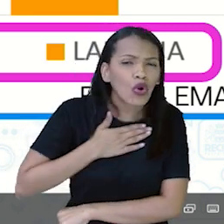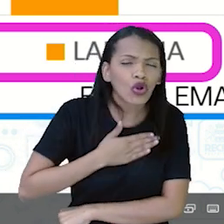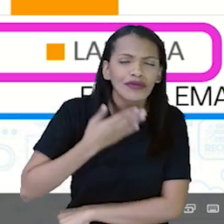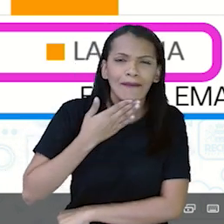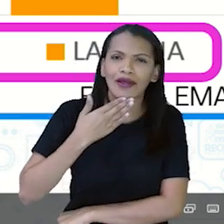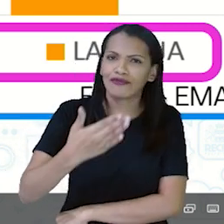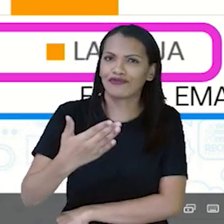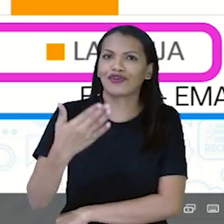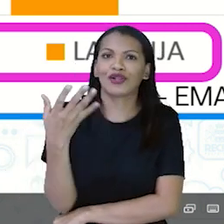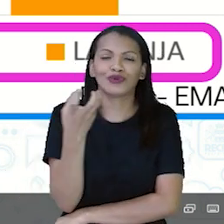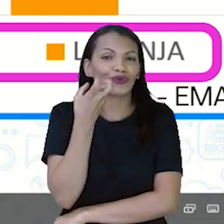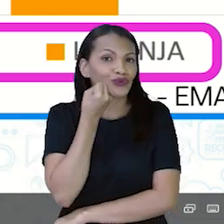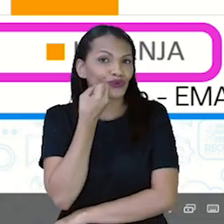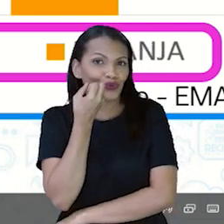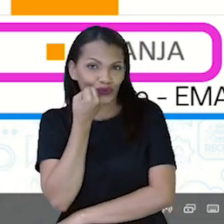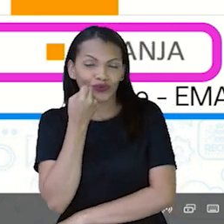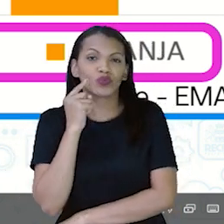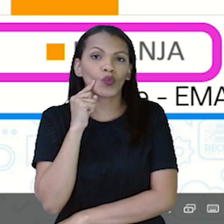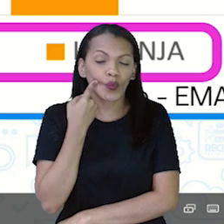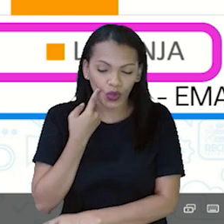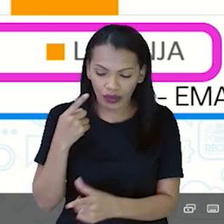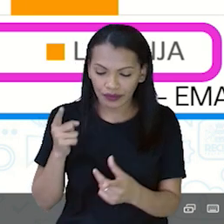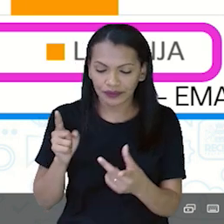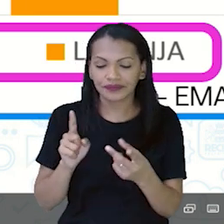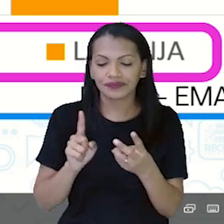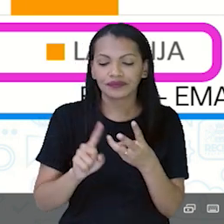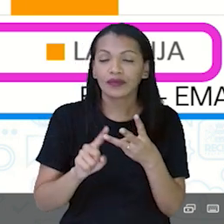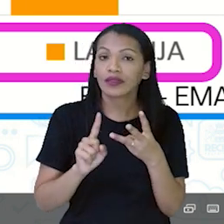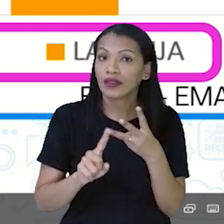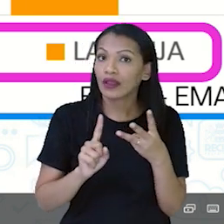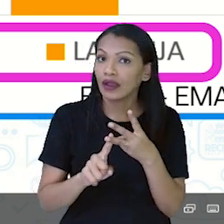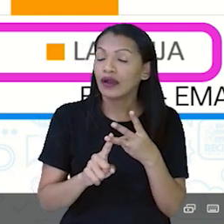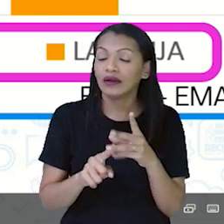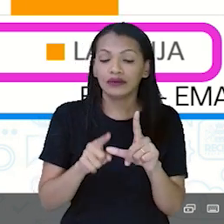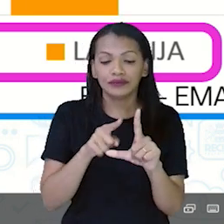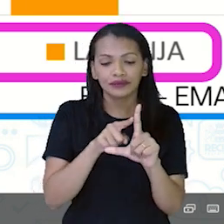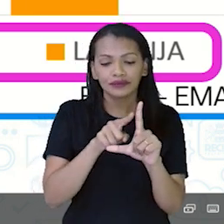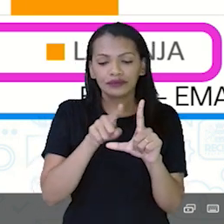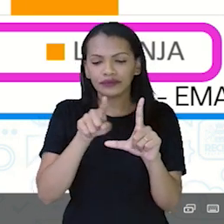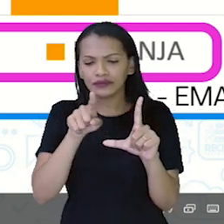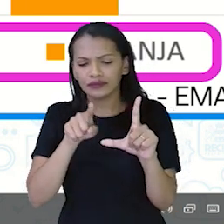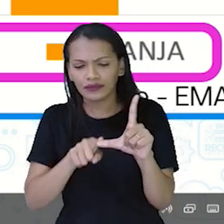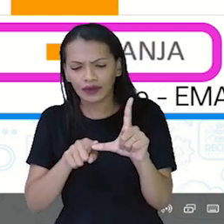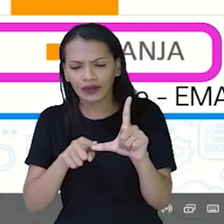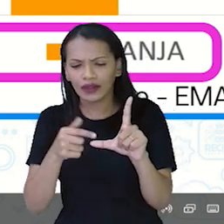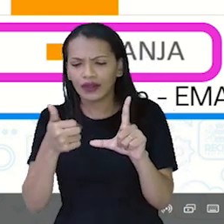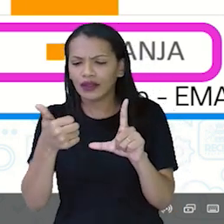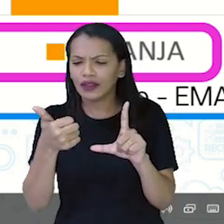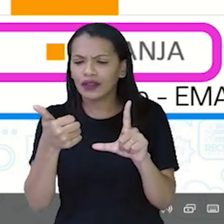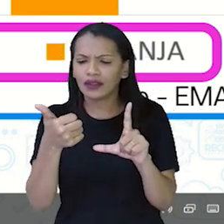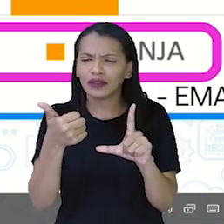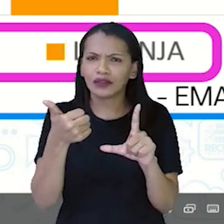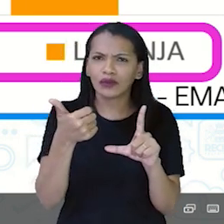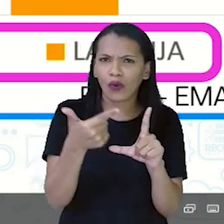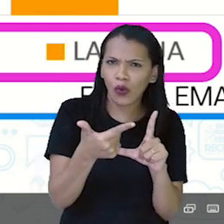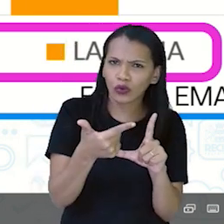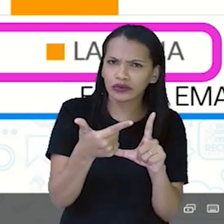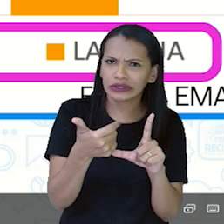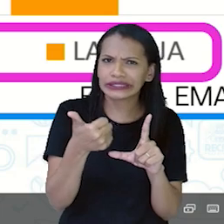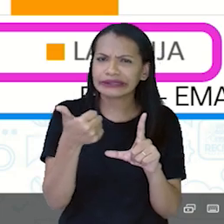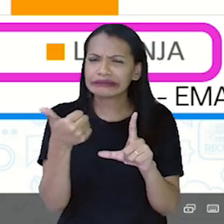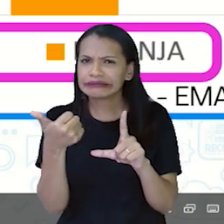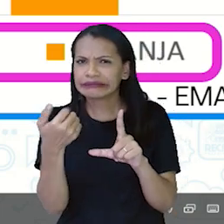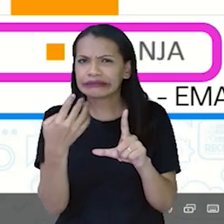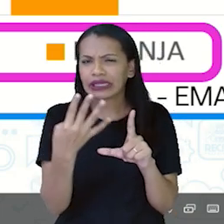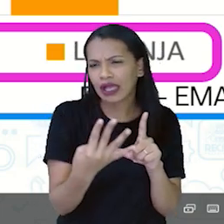lá no cantinho, ela fica entre o número 12 e o número 14. Isso significa que tem um outro número aí que a